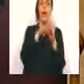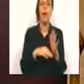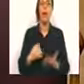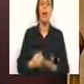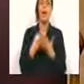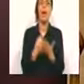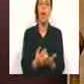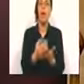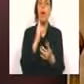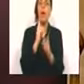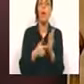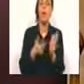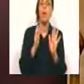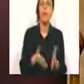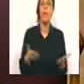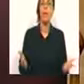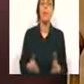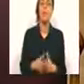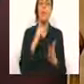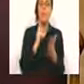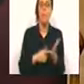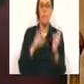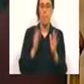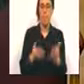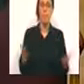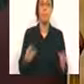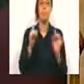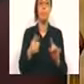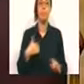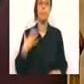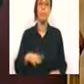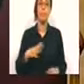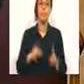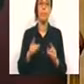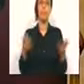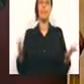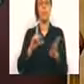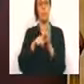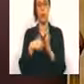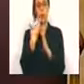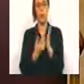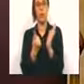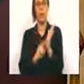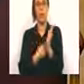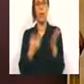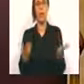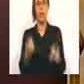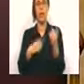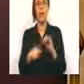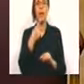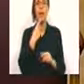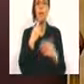apoio exatamente onde é necessário, onde é necessário e é isso que nós pretendemos com este projeto de resolução, é exatamente de